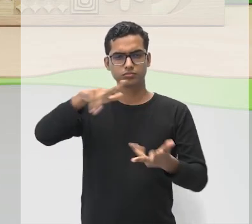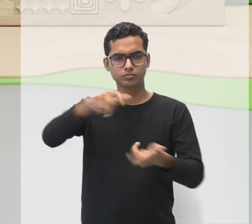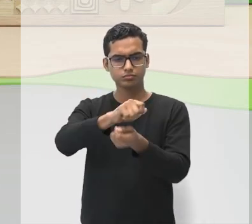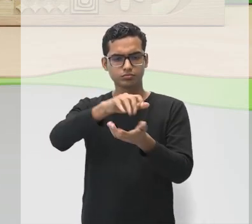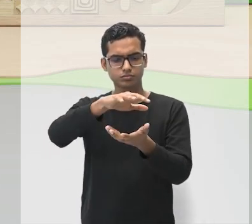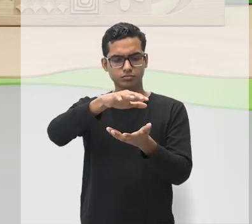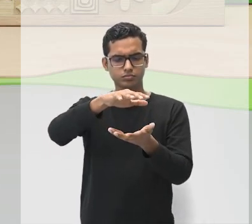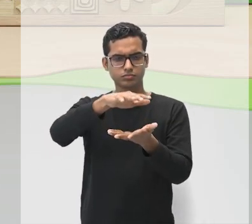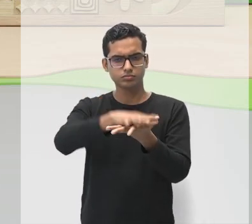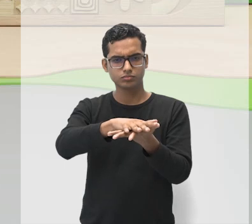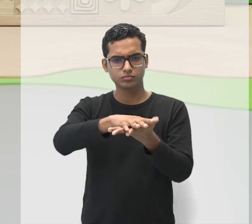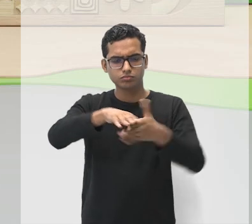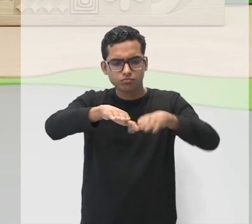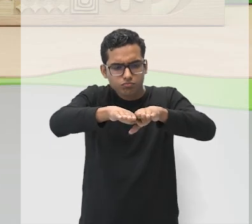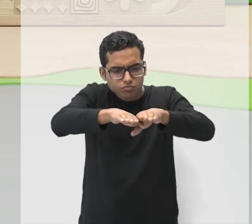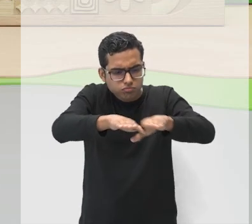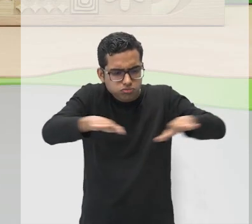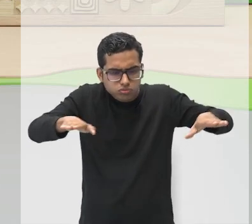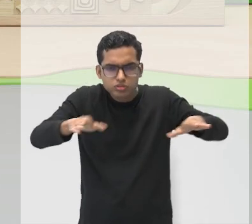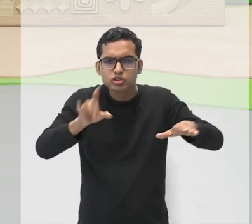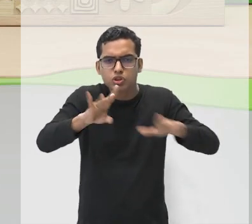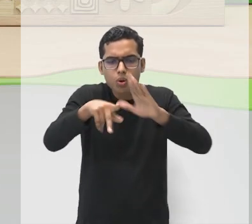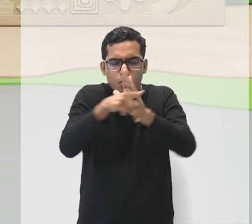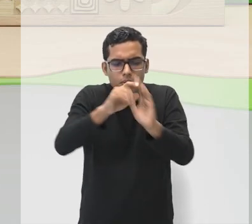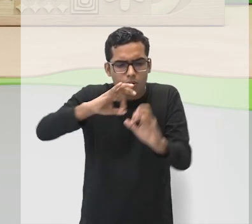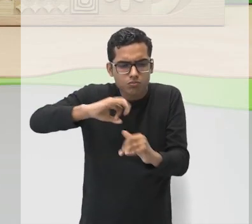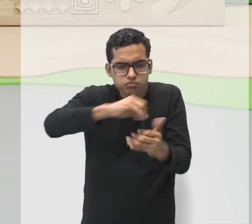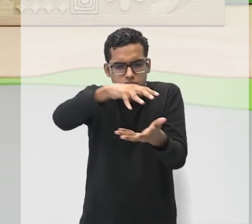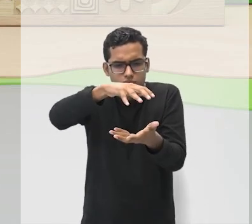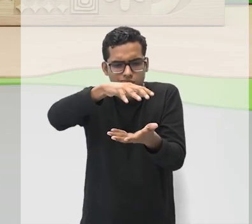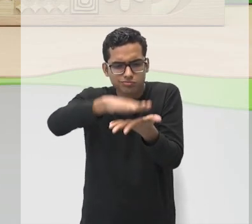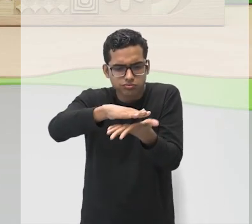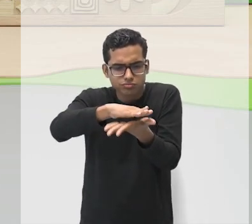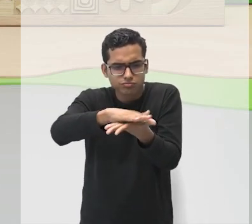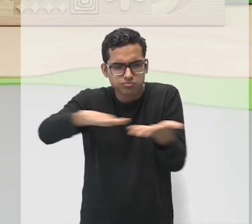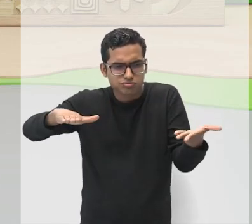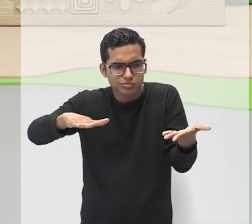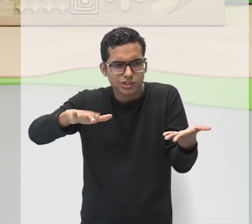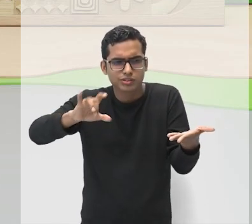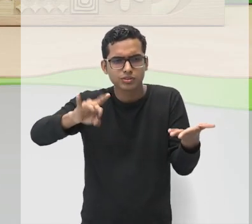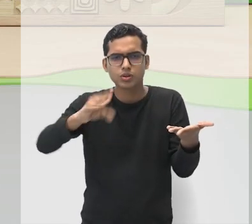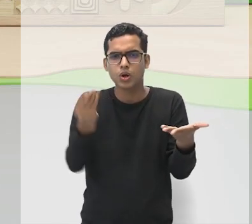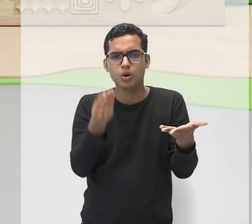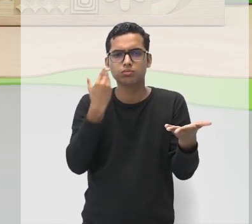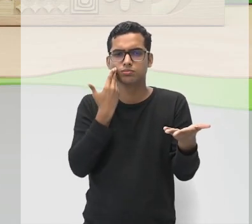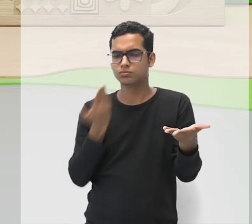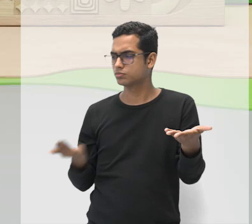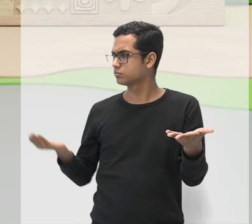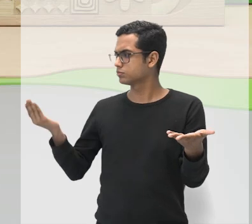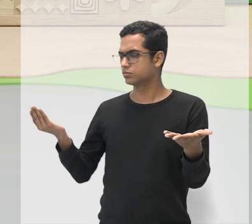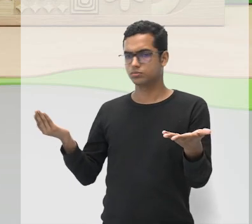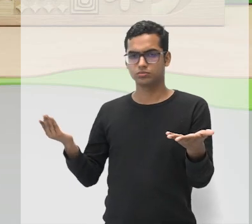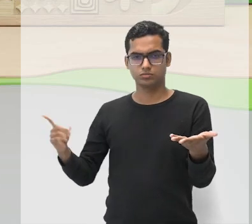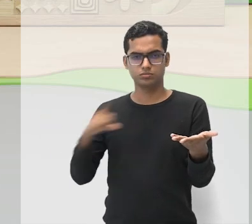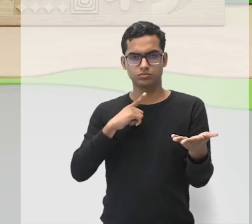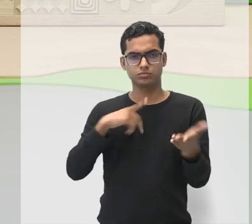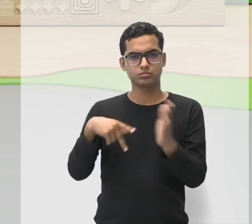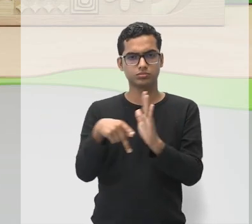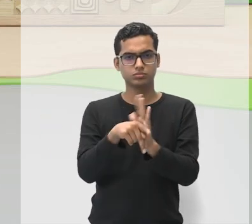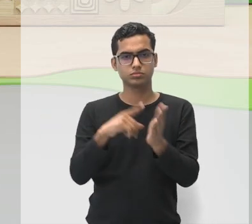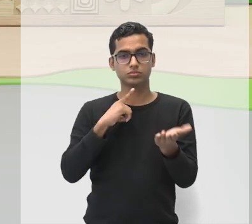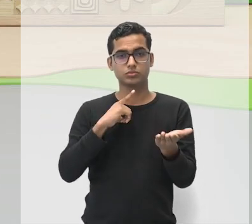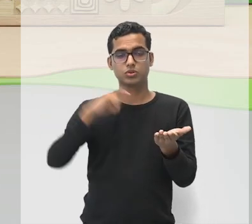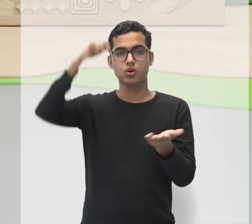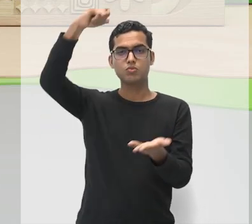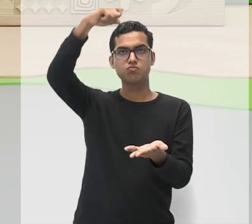eu realizasse esse experimento, o que eu veria? A incidência dos raios